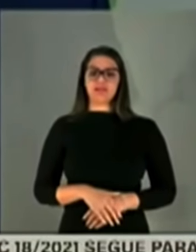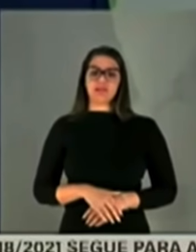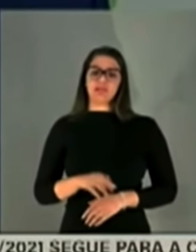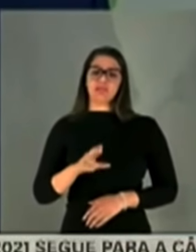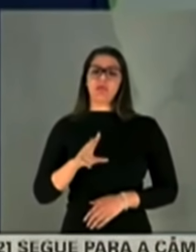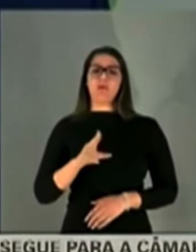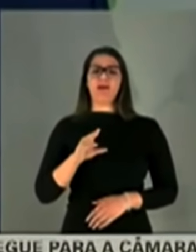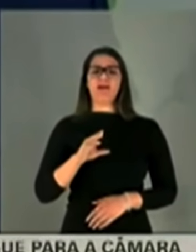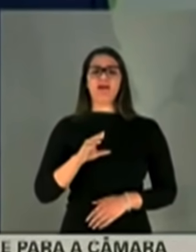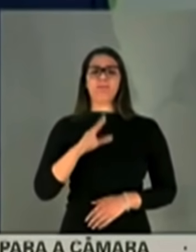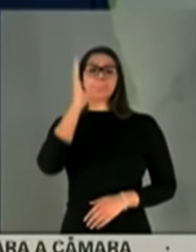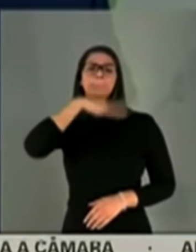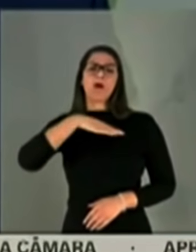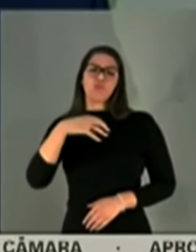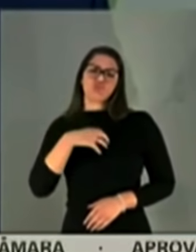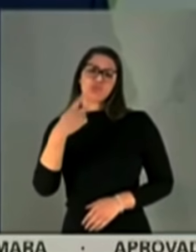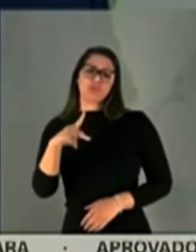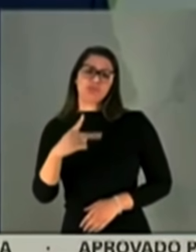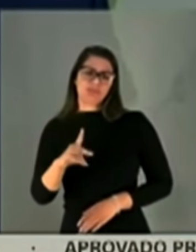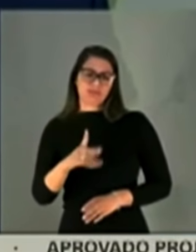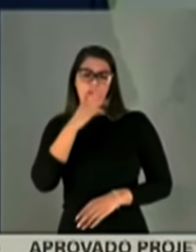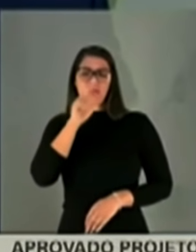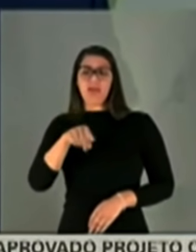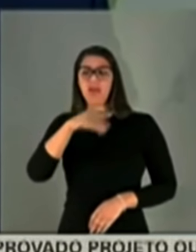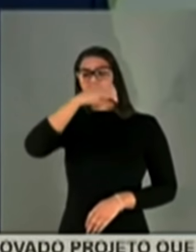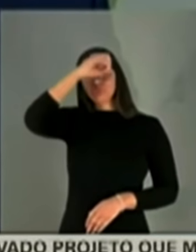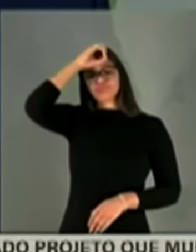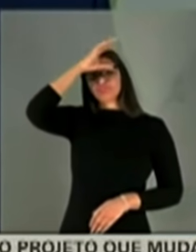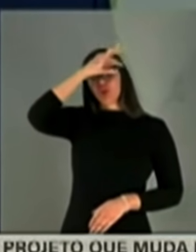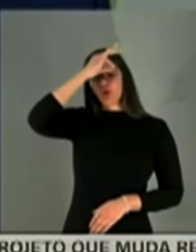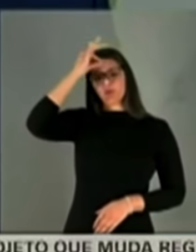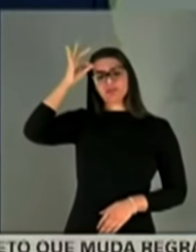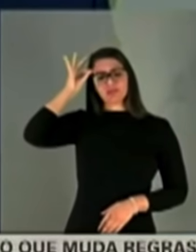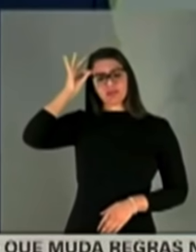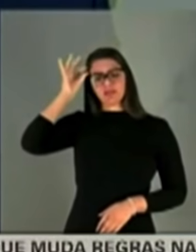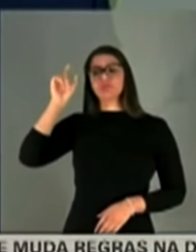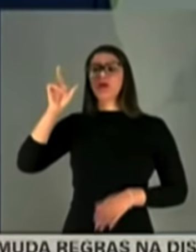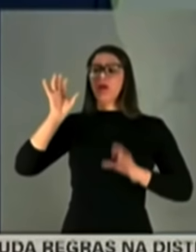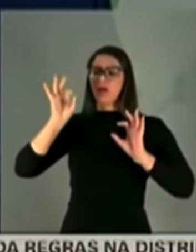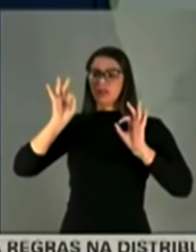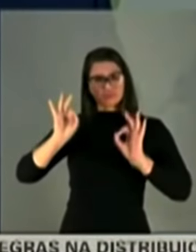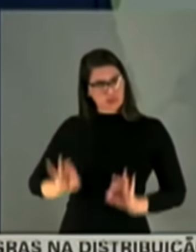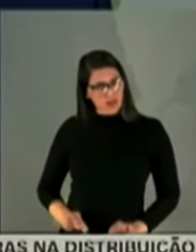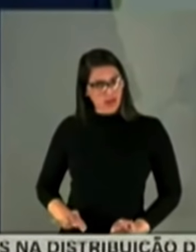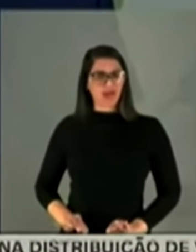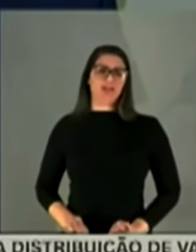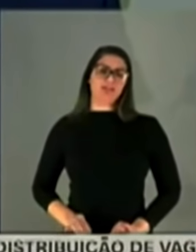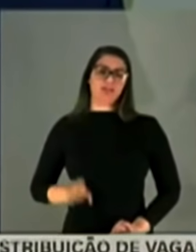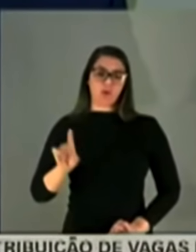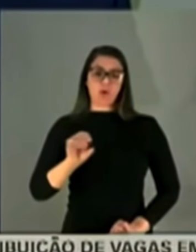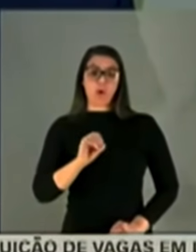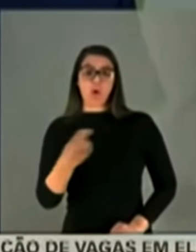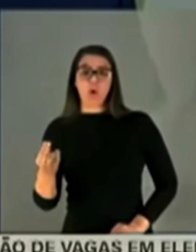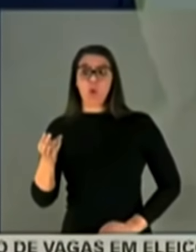absoluta disso, não, pelo pouco que eu conheço, não faz parte do caráter dele isso, é uma pessoa correta. Eu acho que ele realmente, ou ele foi